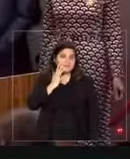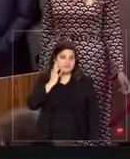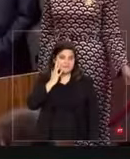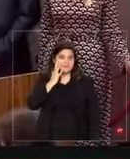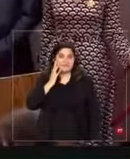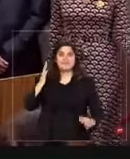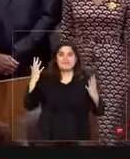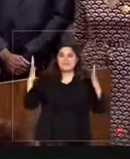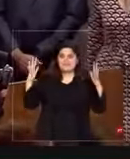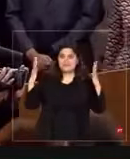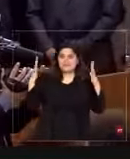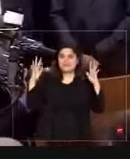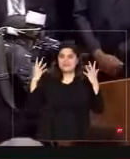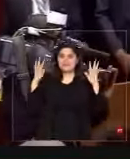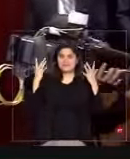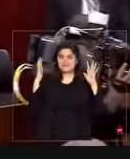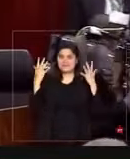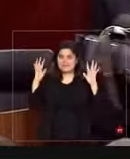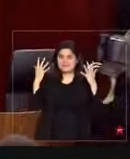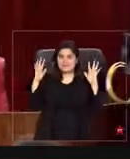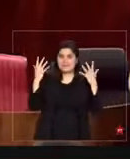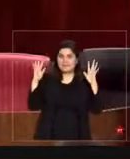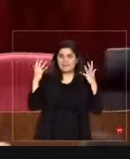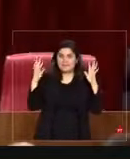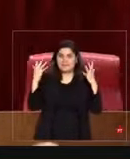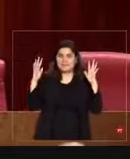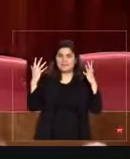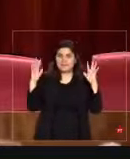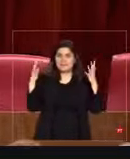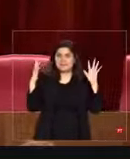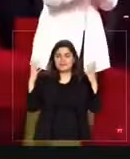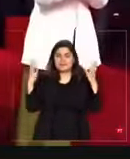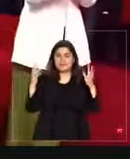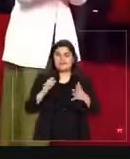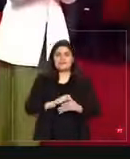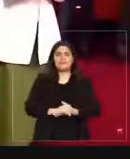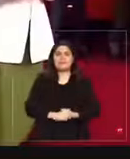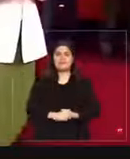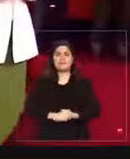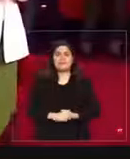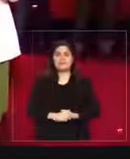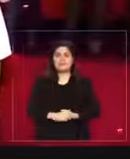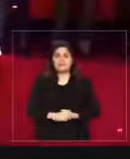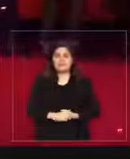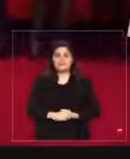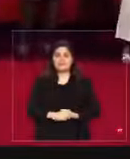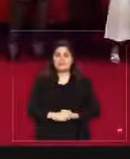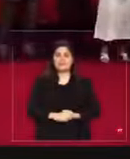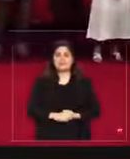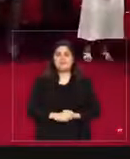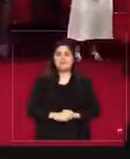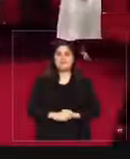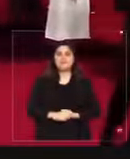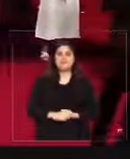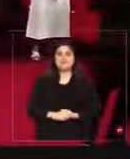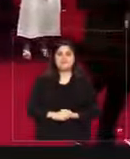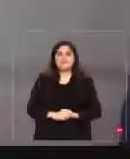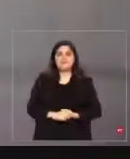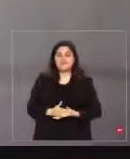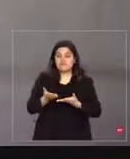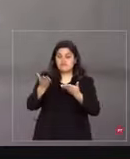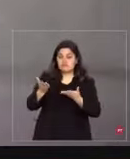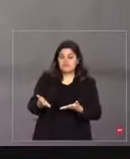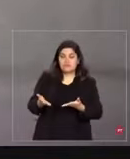momento, as autoridades legalmente constituídas, Poder Judiciário, Poder Legislativo,